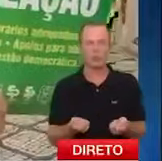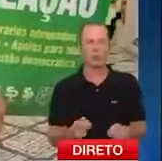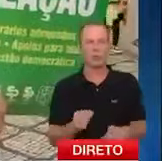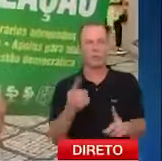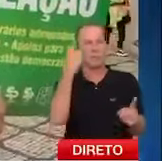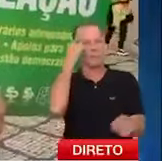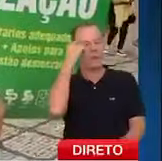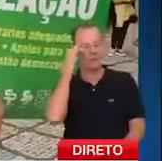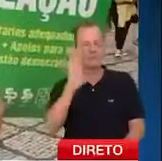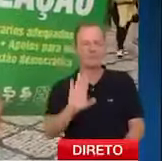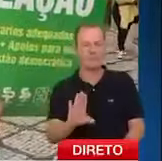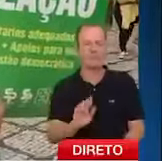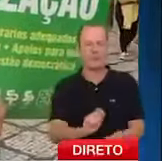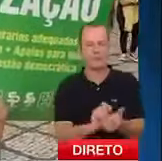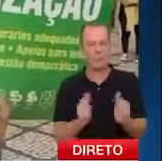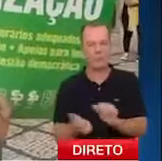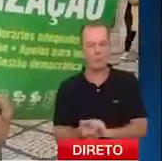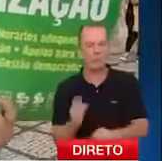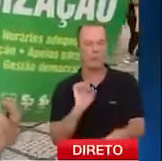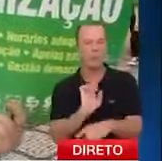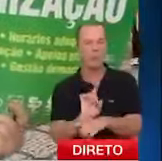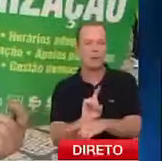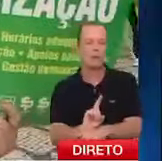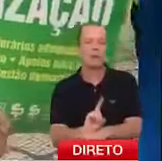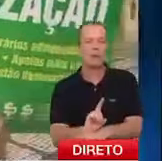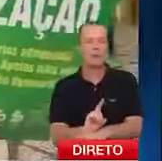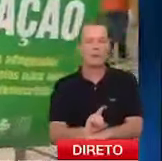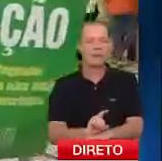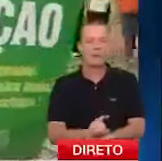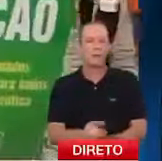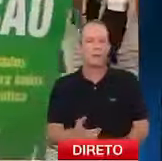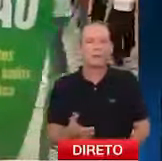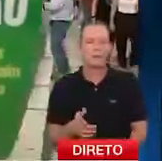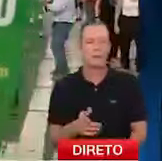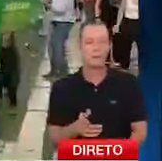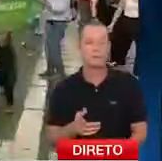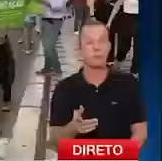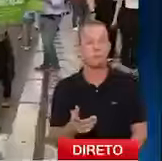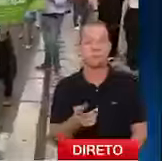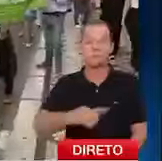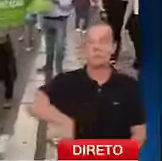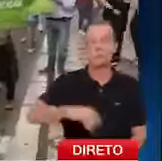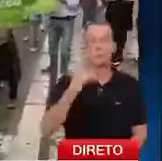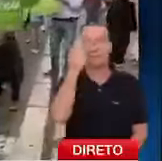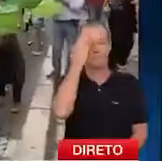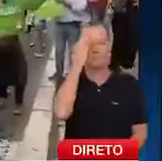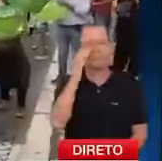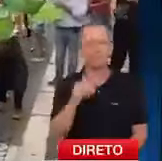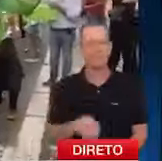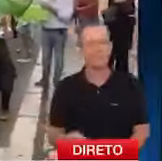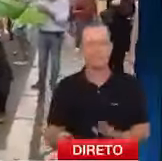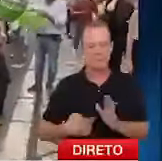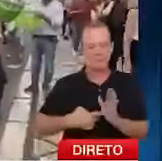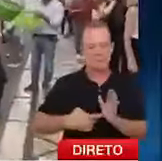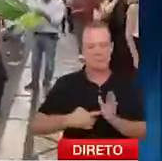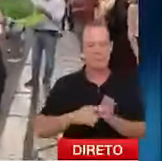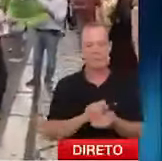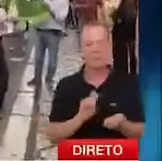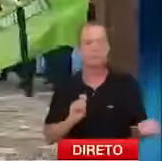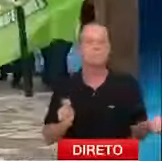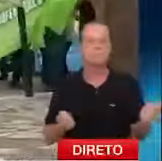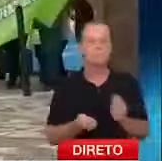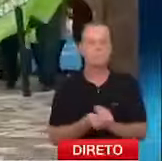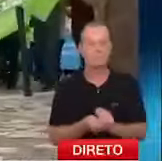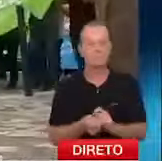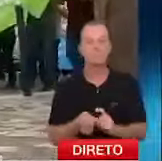pensado ser alterado portanto eh pelo pelo menos assim foi anunciado também nós entendemos que será necessário uma revisão para